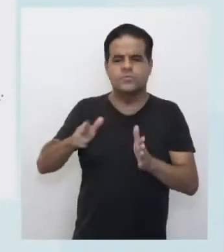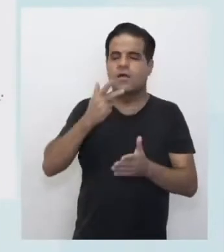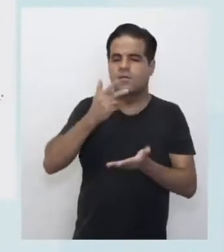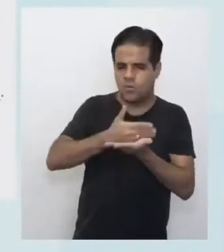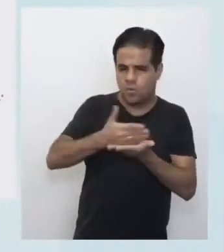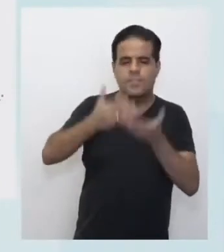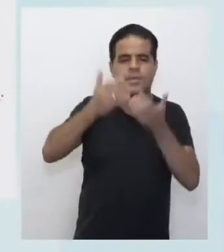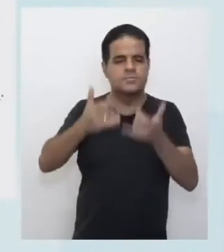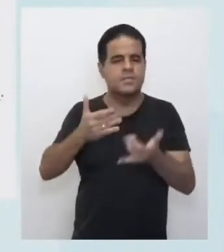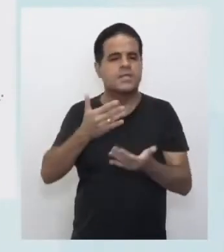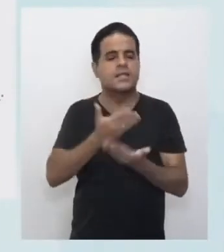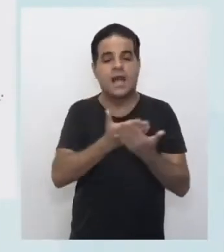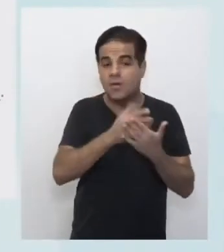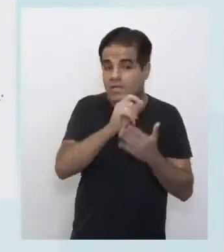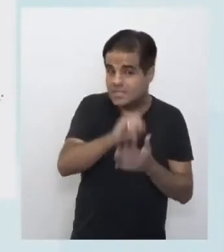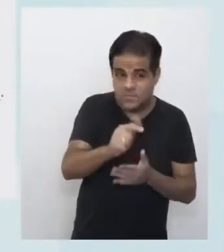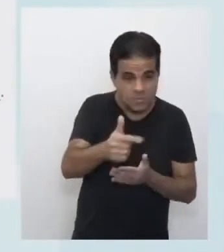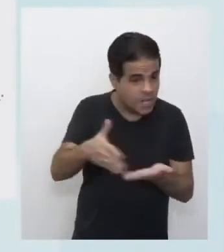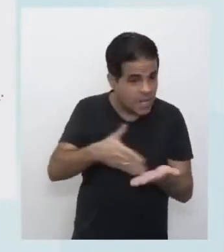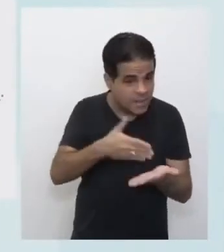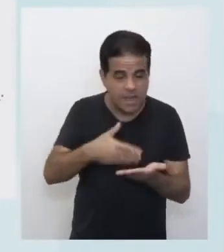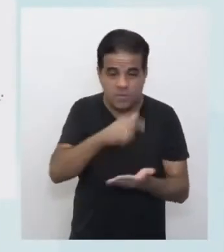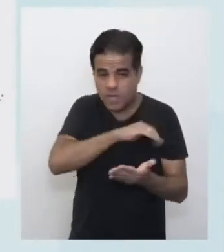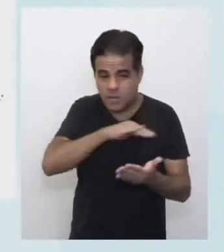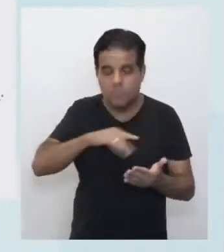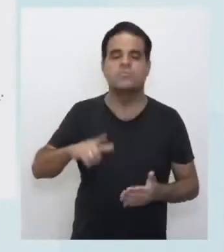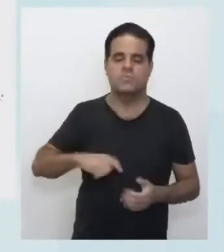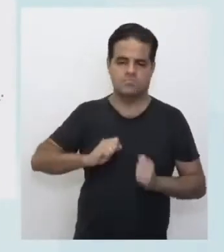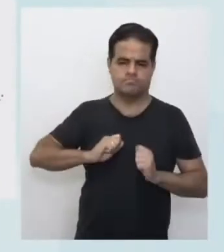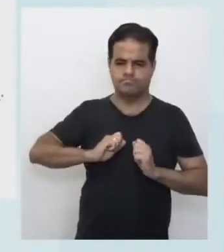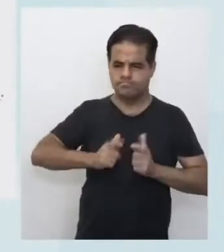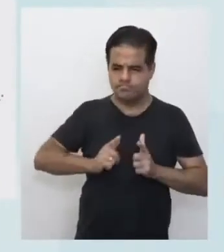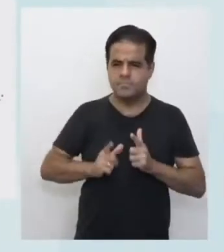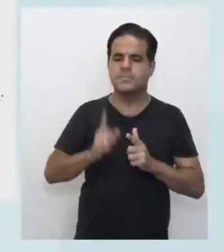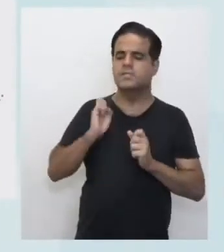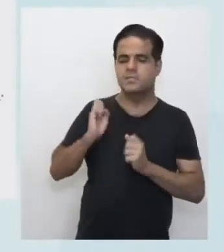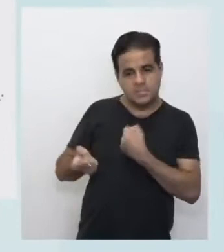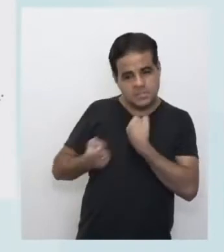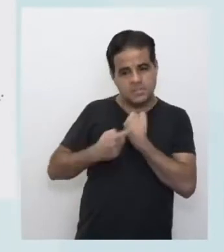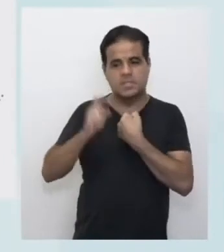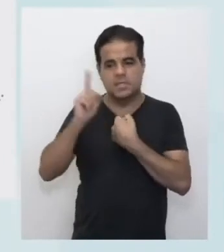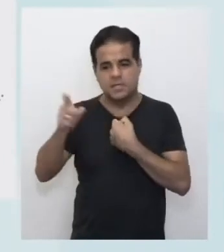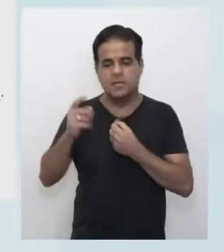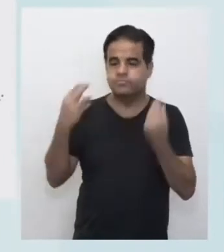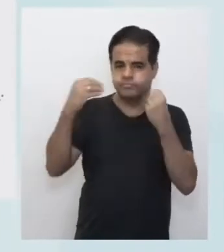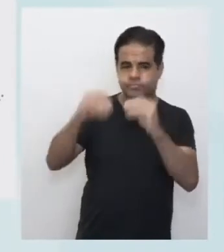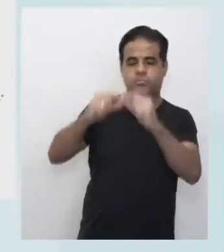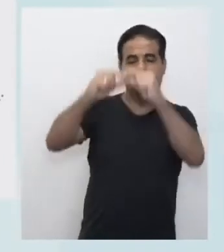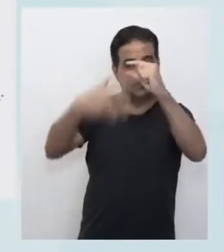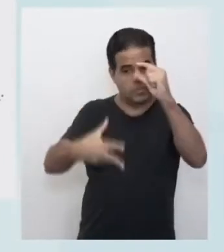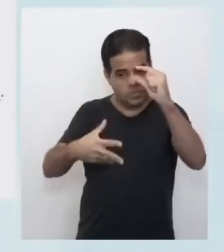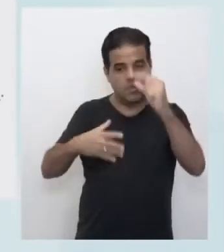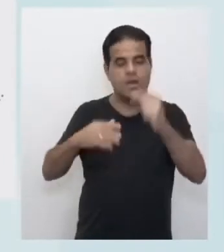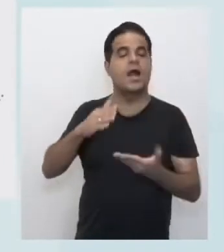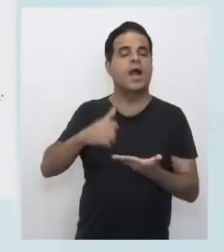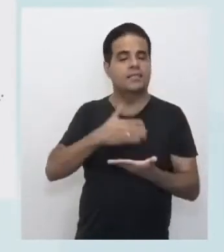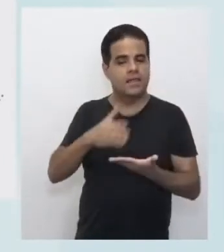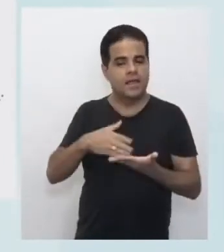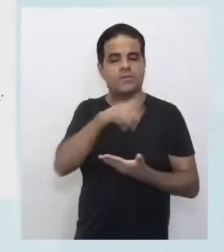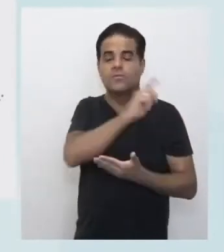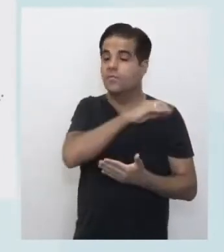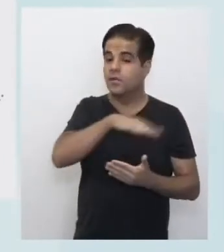para vocês que se você não tiver o caderno do aluno, tem o link para vocês puxarem ou joga lá no Google. Caderno do